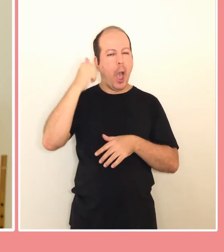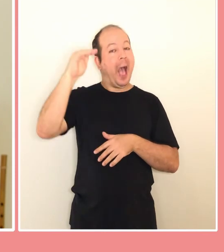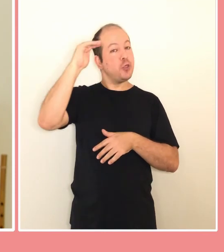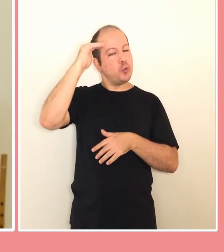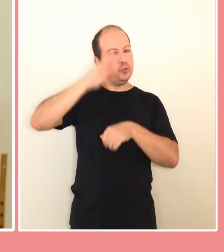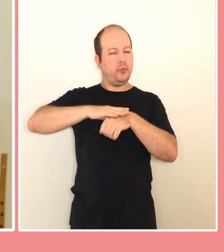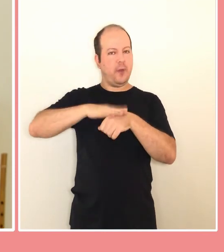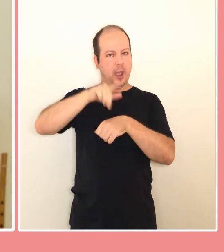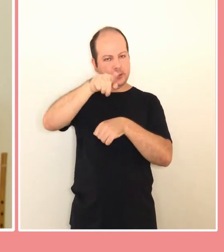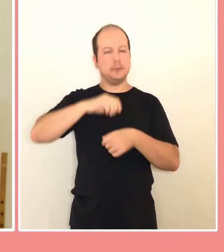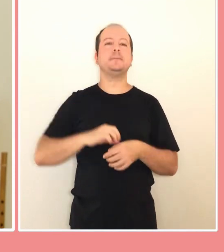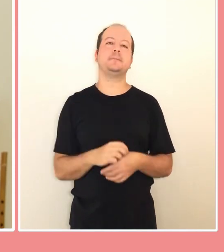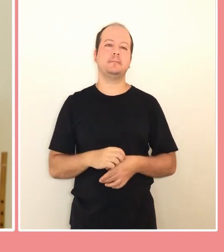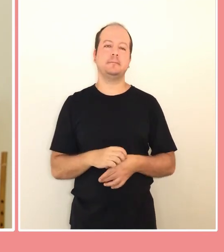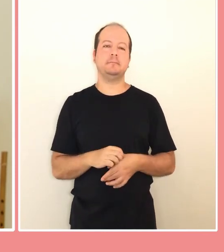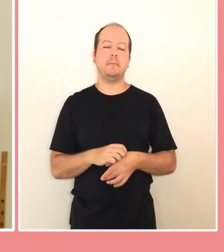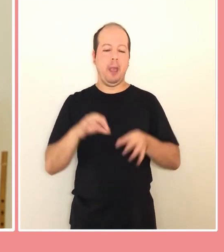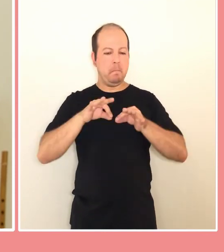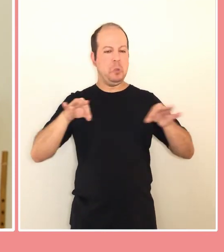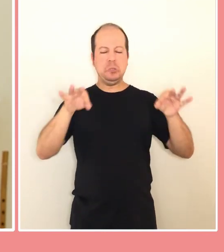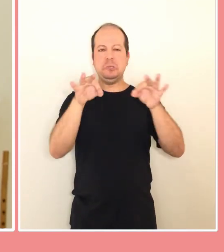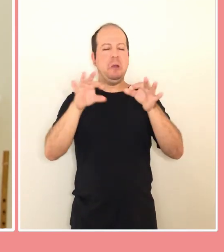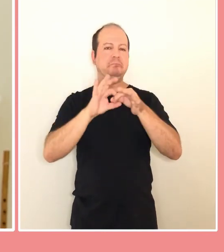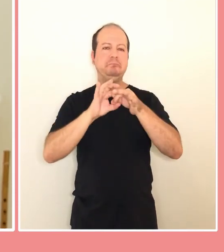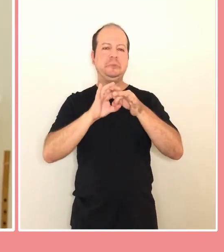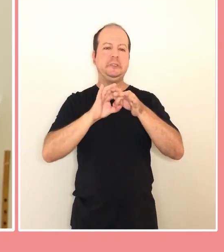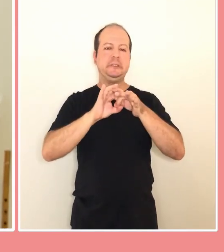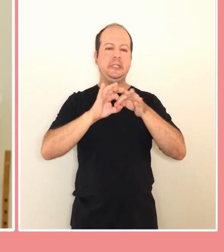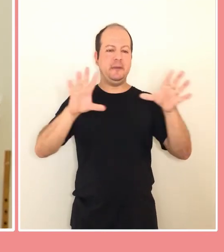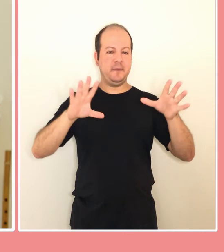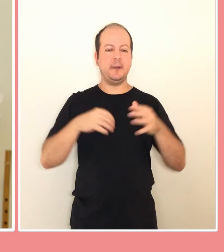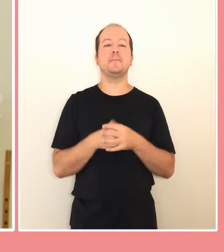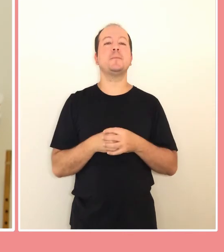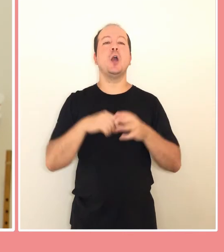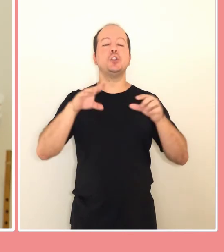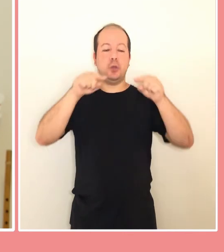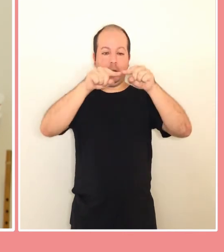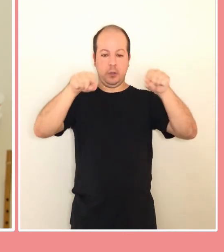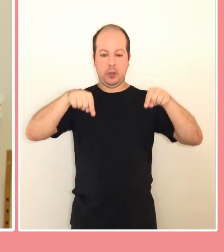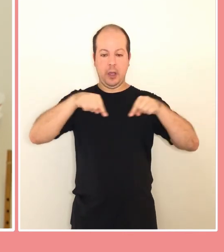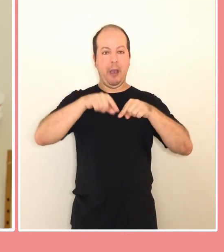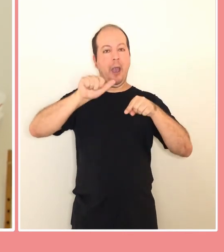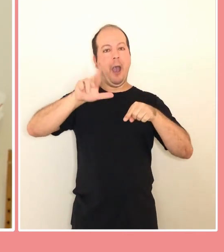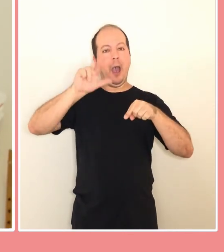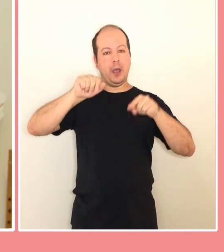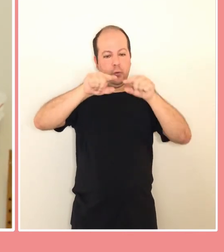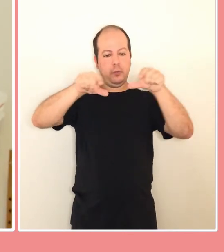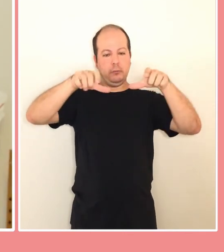gente pode cortar, isso não tem medida. A ideia é que o furo seja o maior possível, preservando essa borda do encaixe da